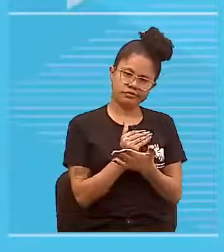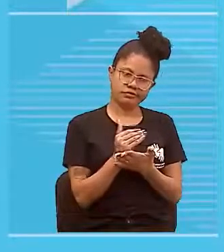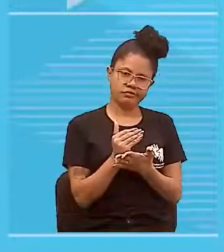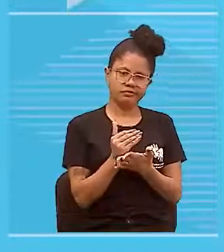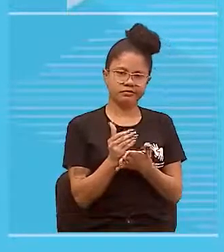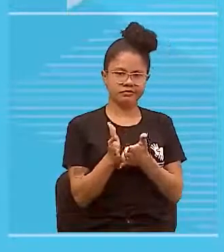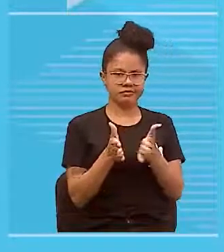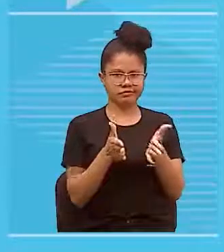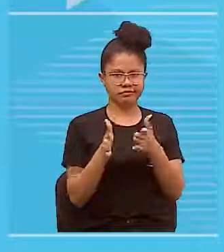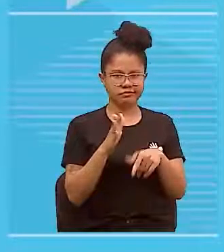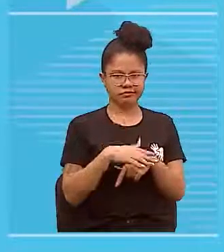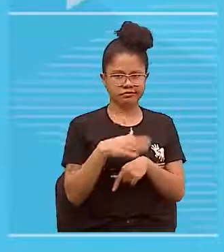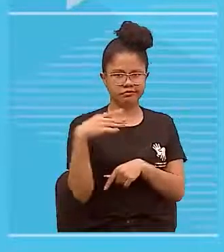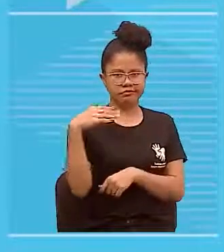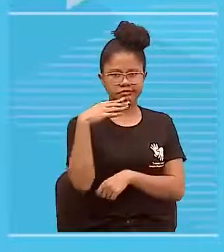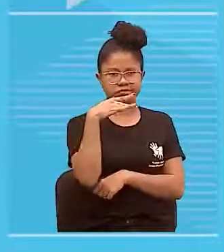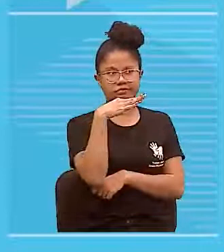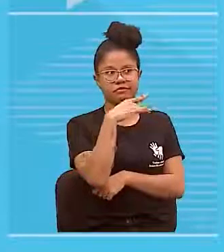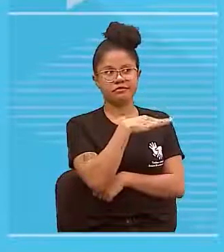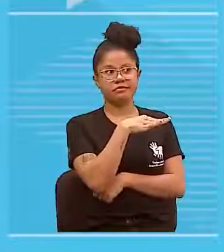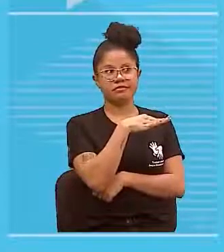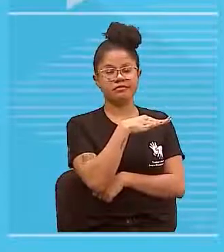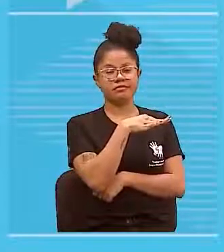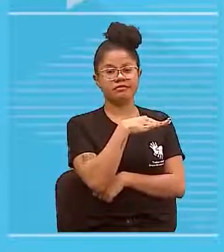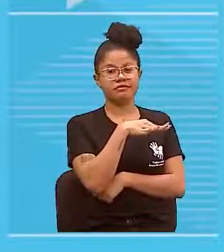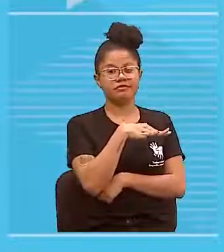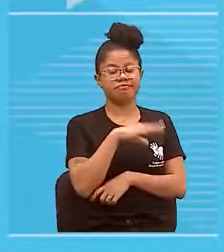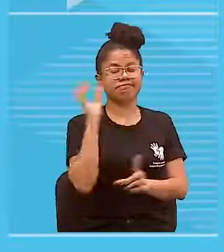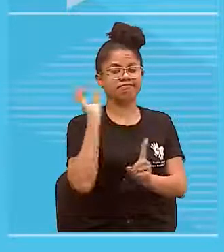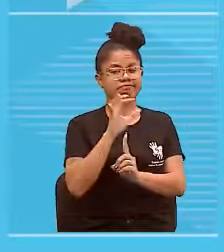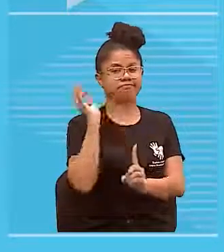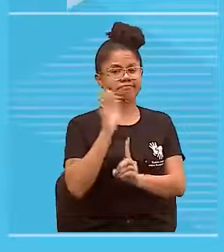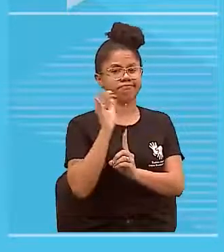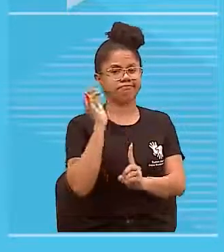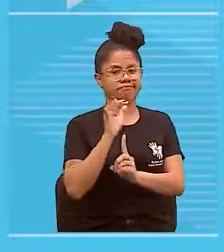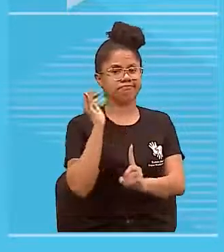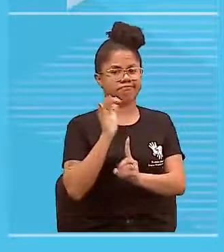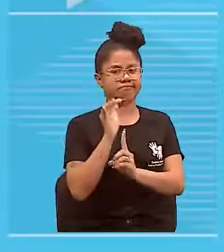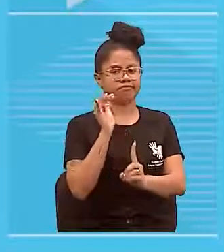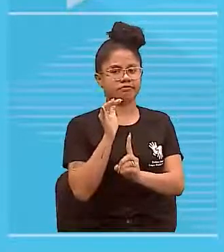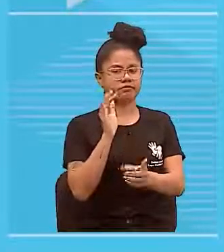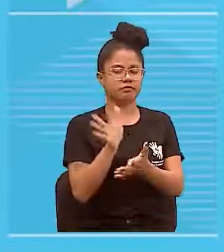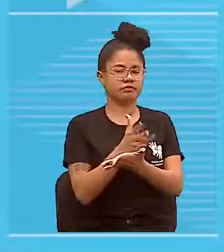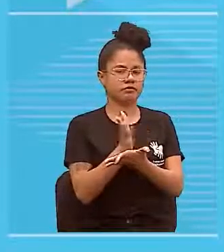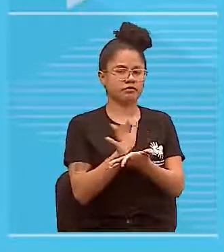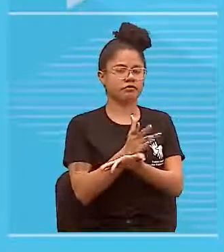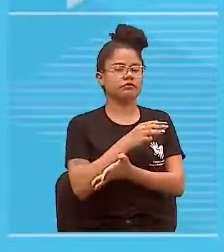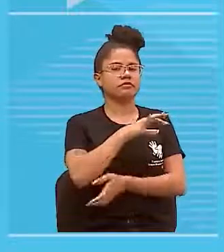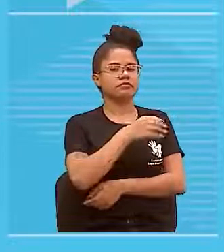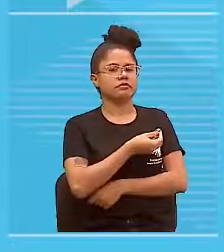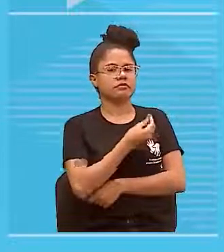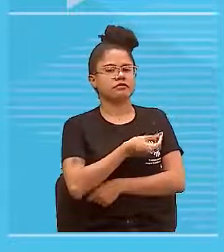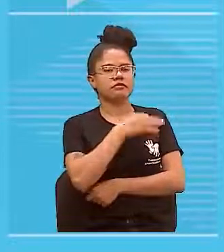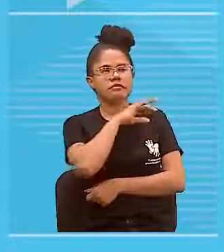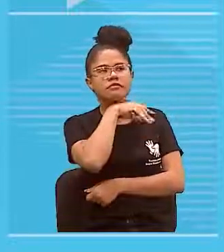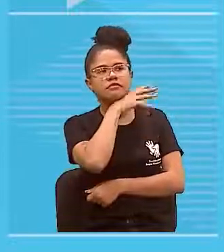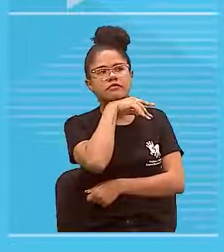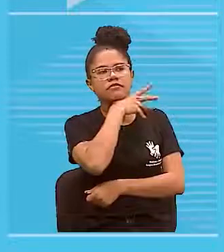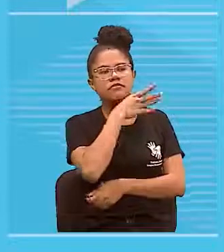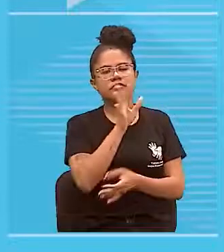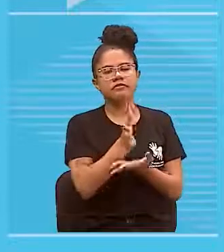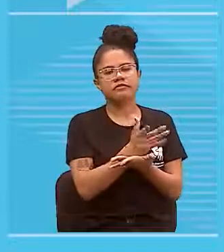o período mais quente do ano. Então, isso vai influenciar na dinâmica de algumas espécies. Algumas espécies